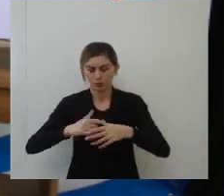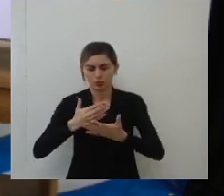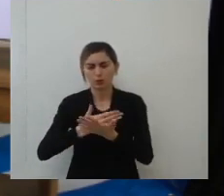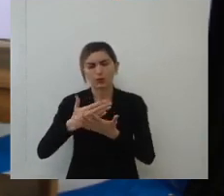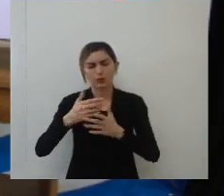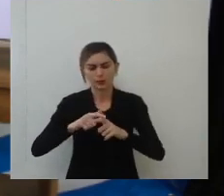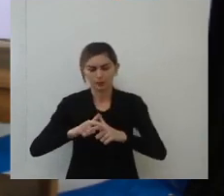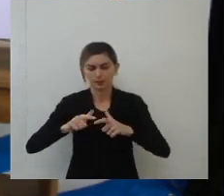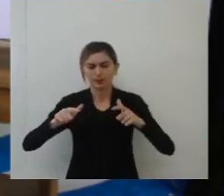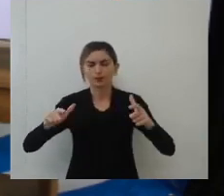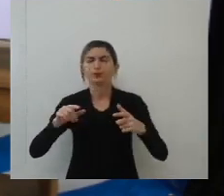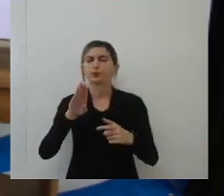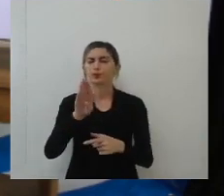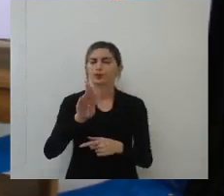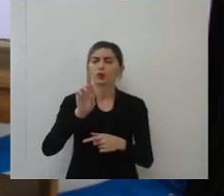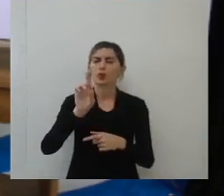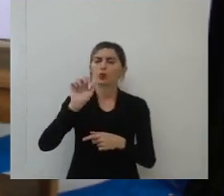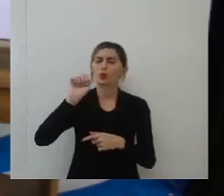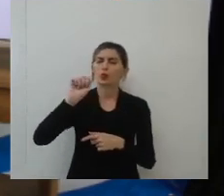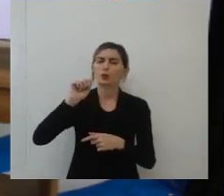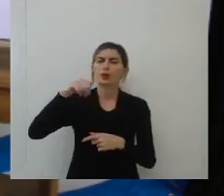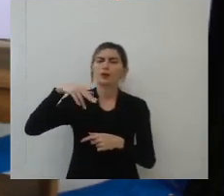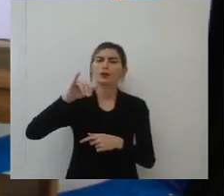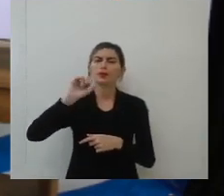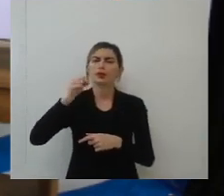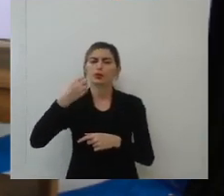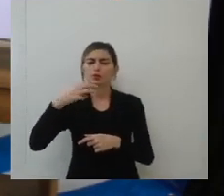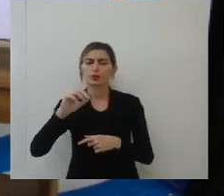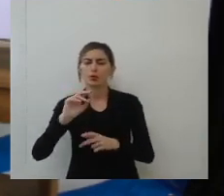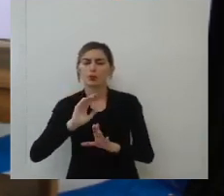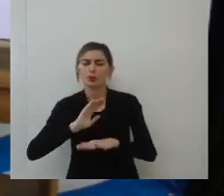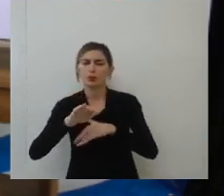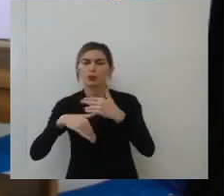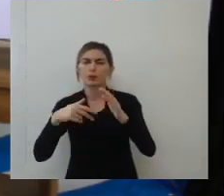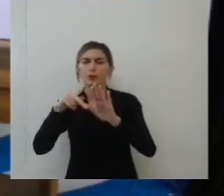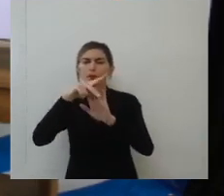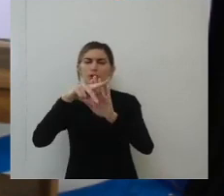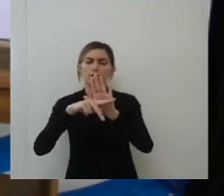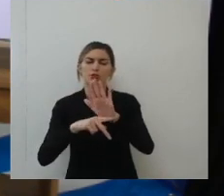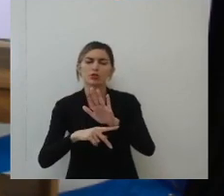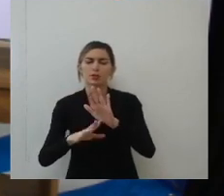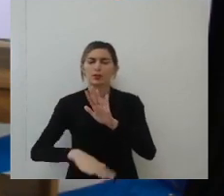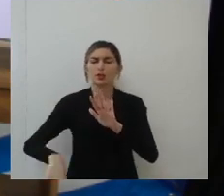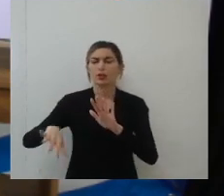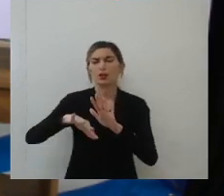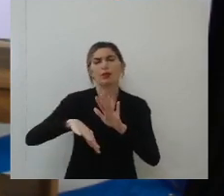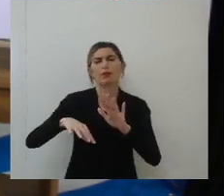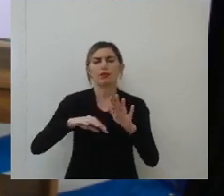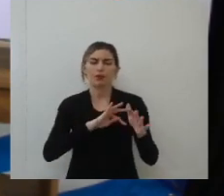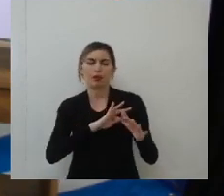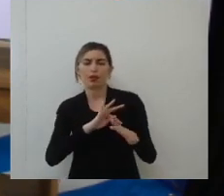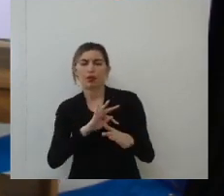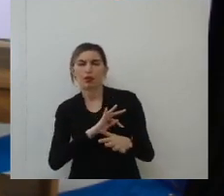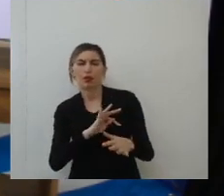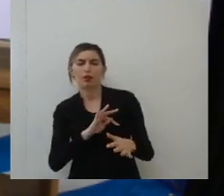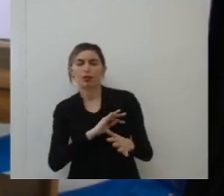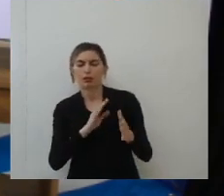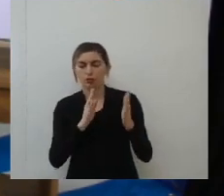E o que é o urbanismo? É a introdução do processo de planejamento urbano, das técnicas de